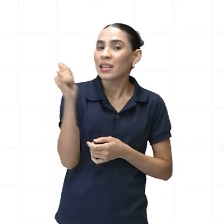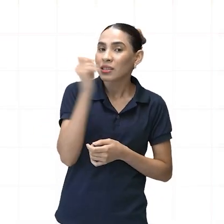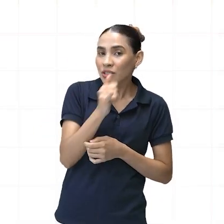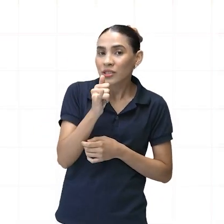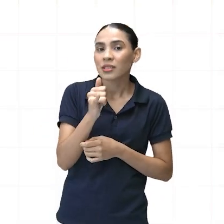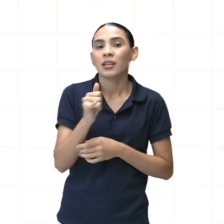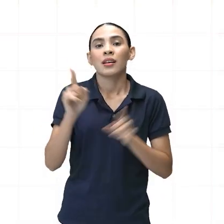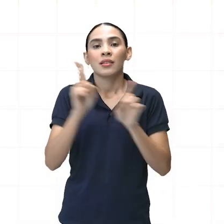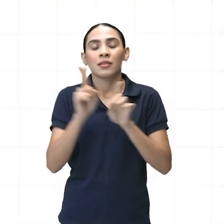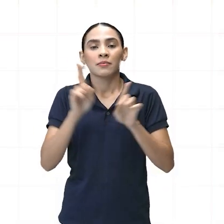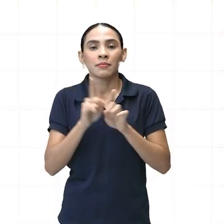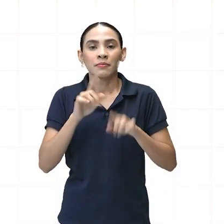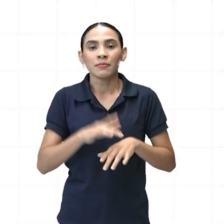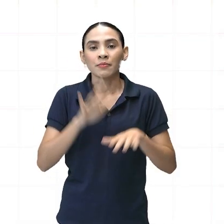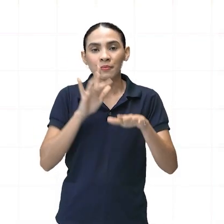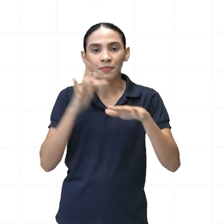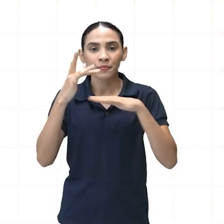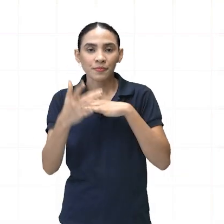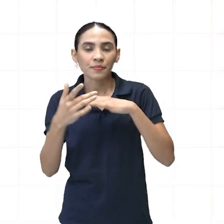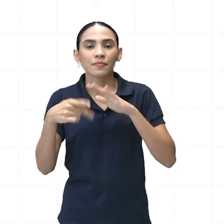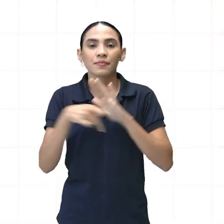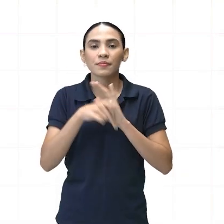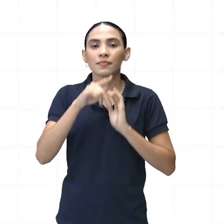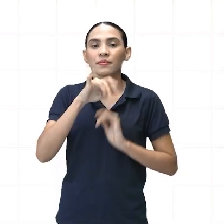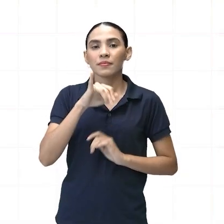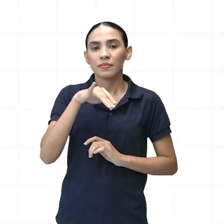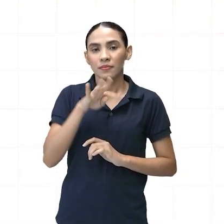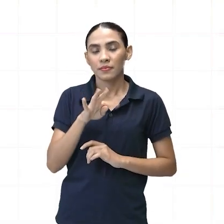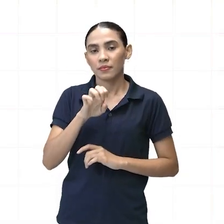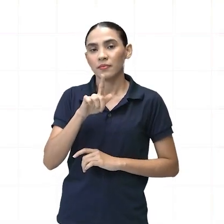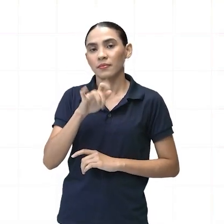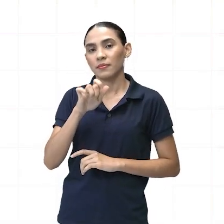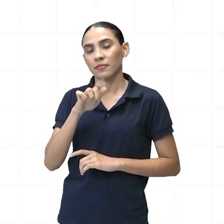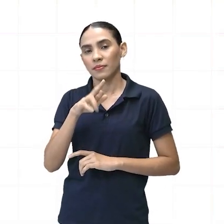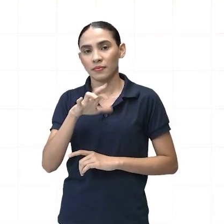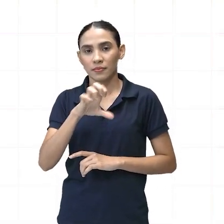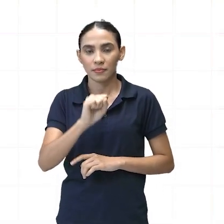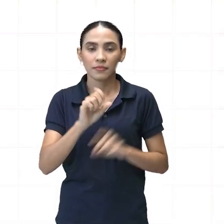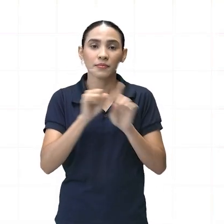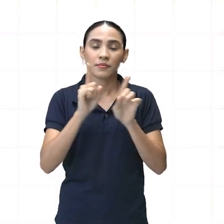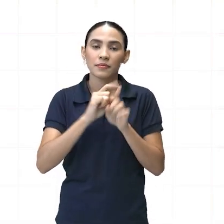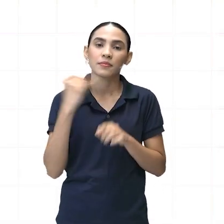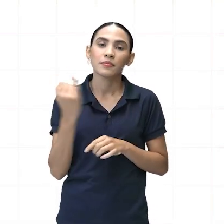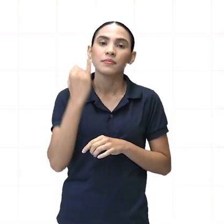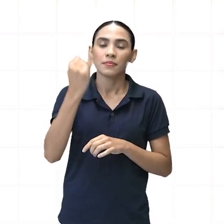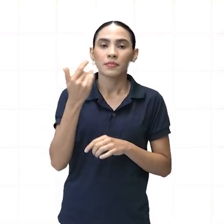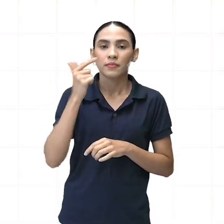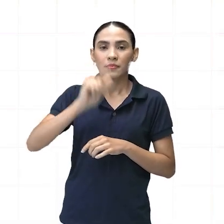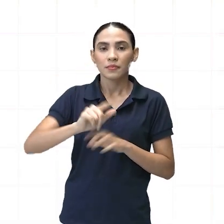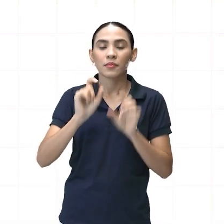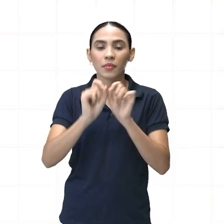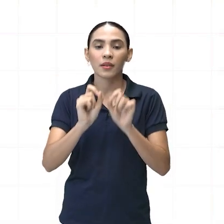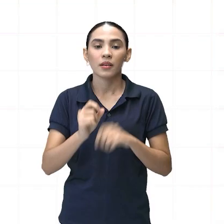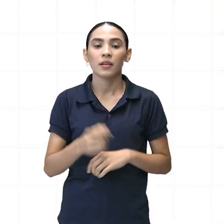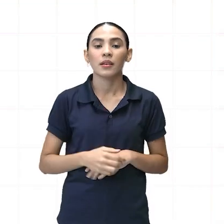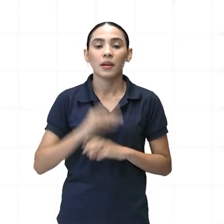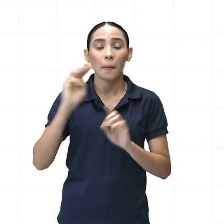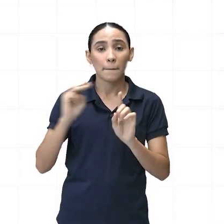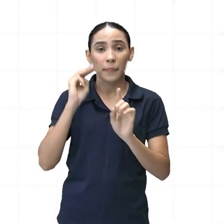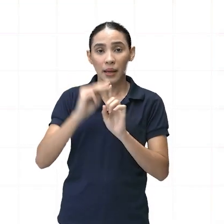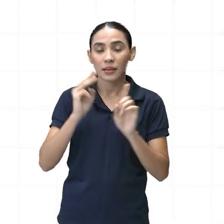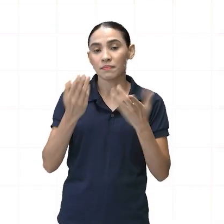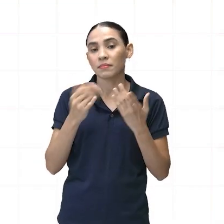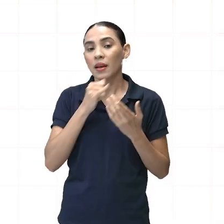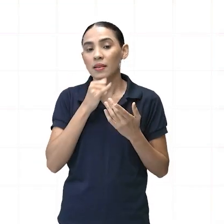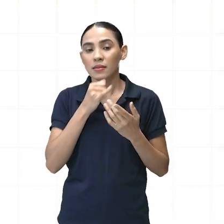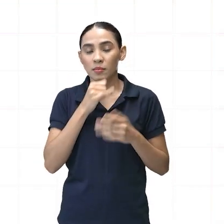elétrica, né? As redes inteligentes, que acabam sendo essenciais também para alcançar determinadas metas.